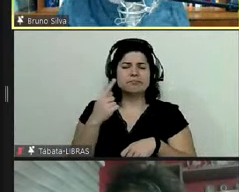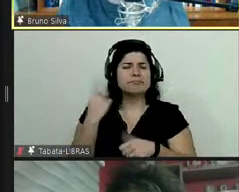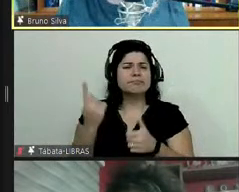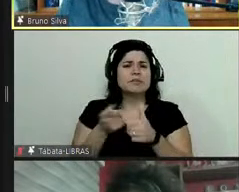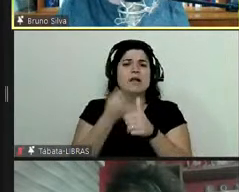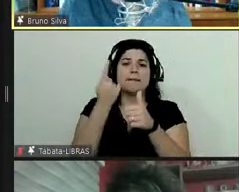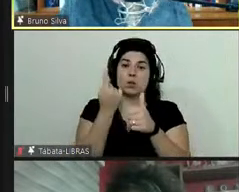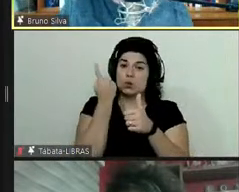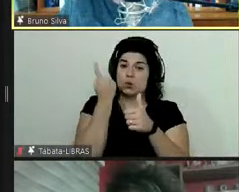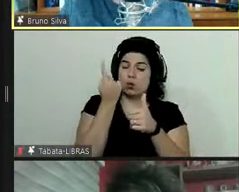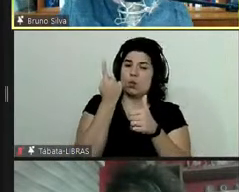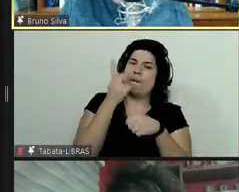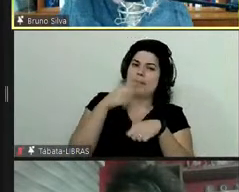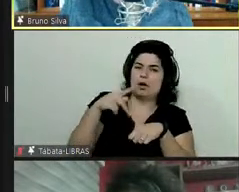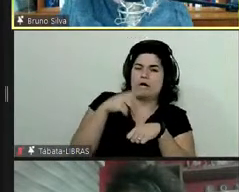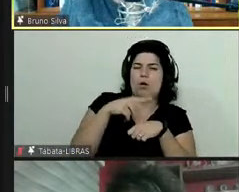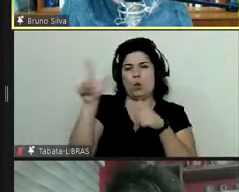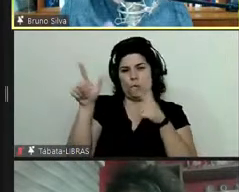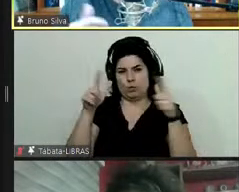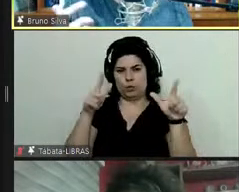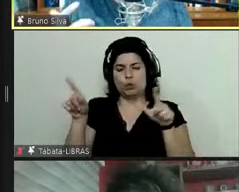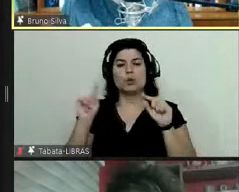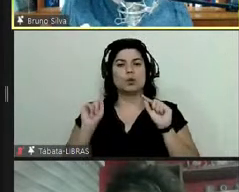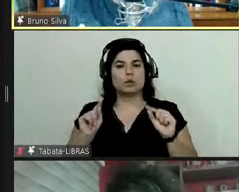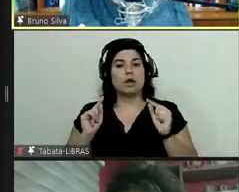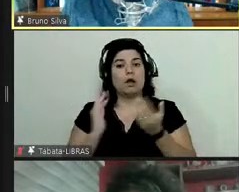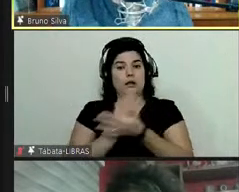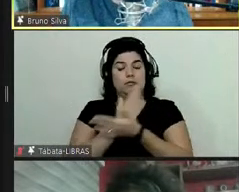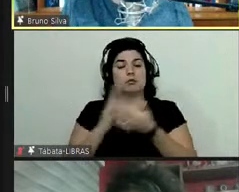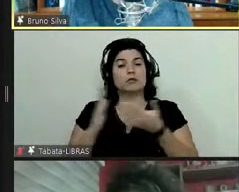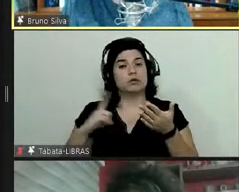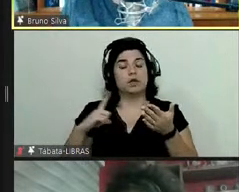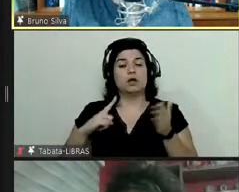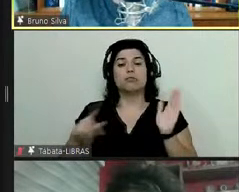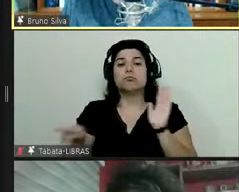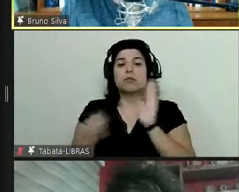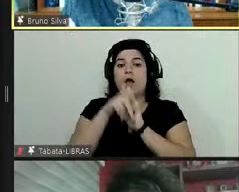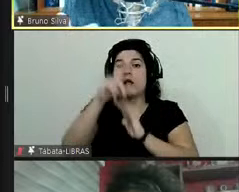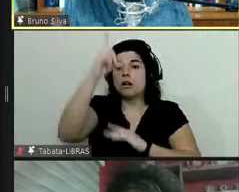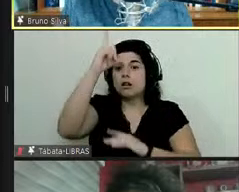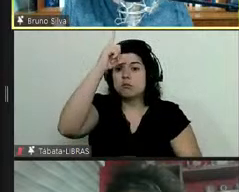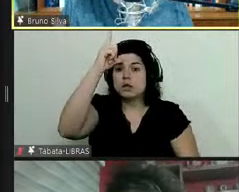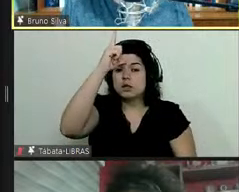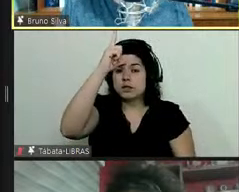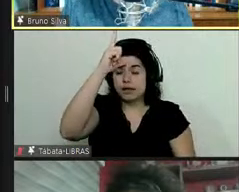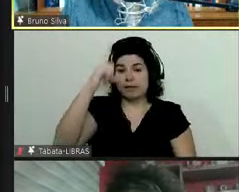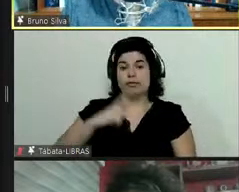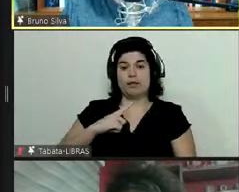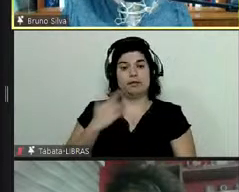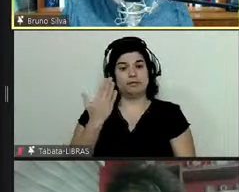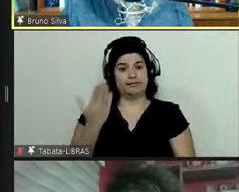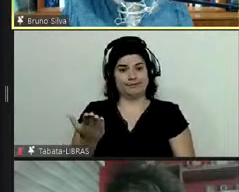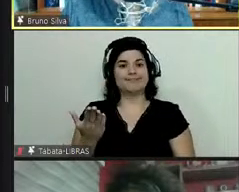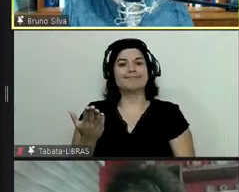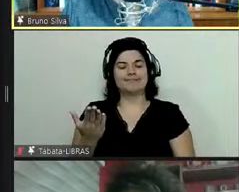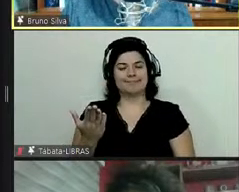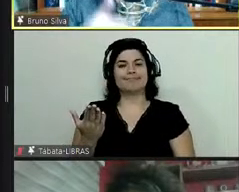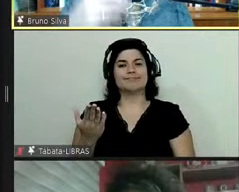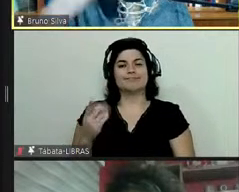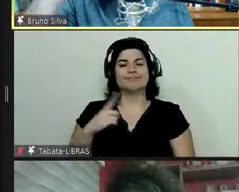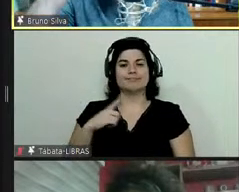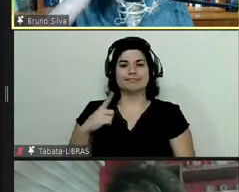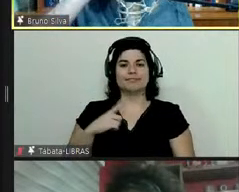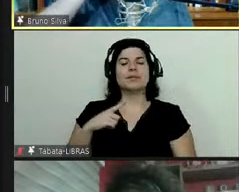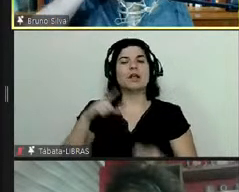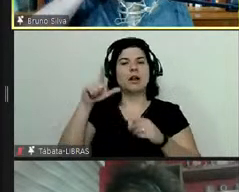com exceção de um país o outro né hoje a sessão de países com a própria Alemanha por exemplo como é que tá aí ela querida a fundação